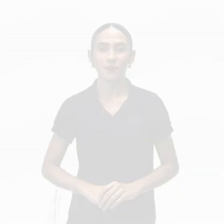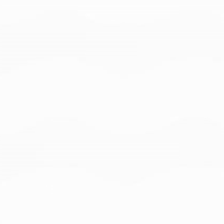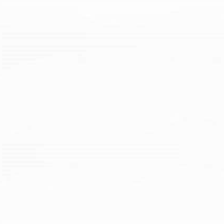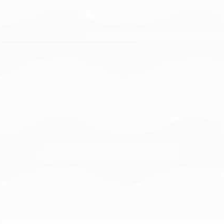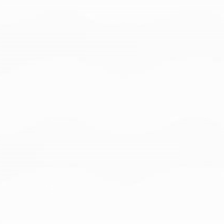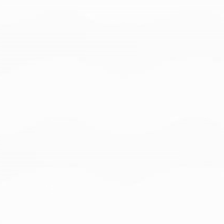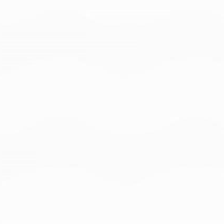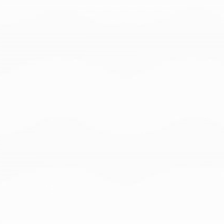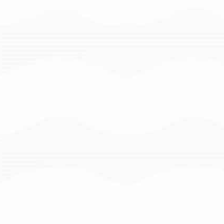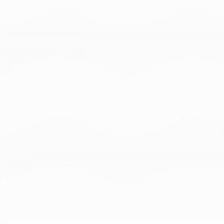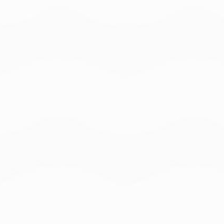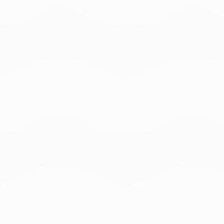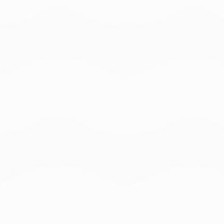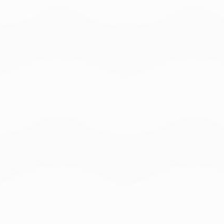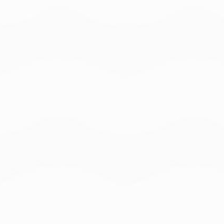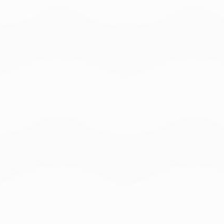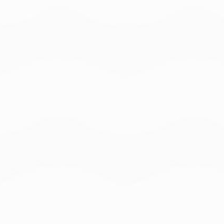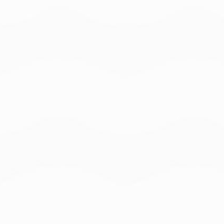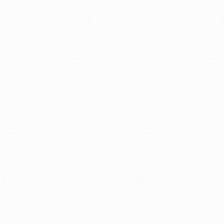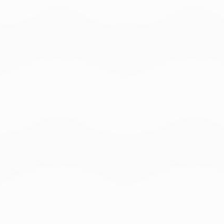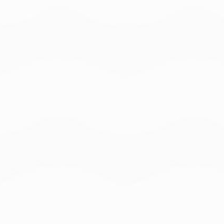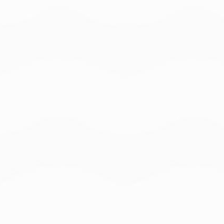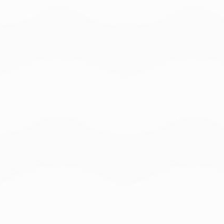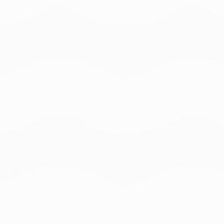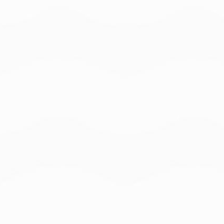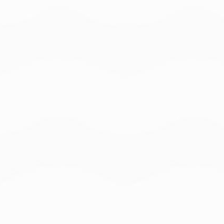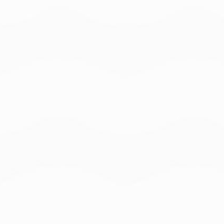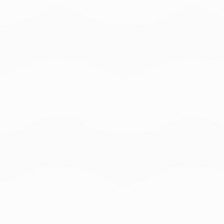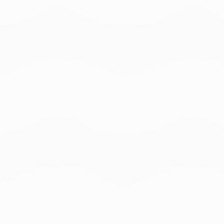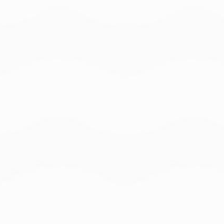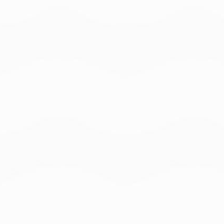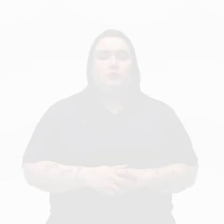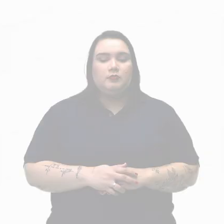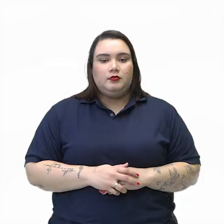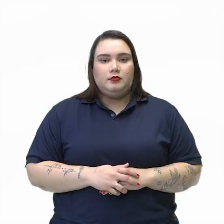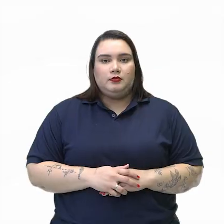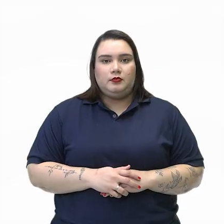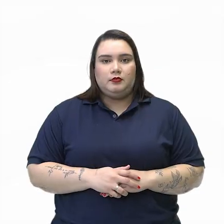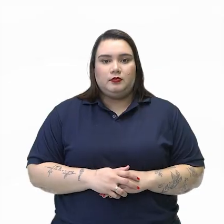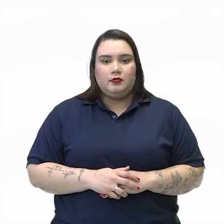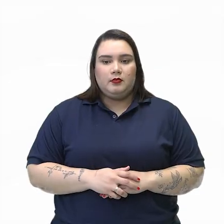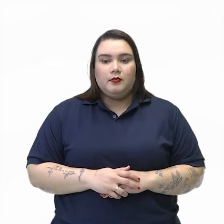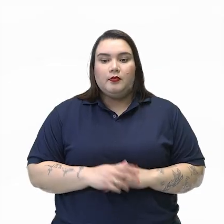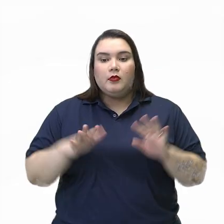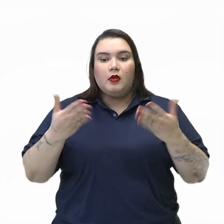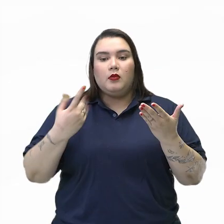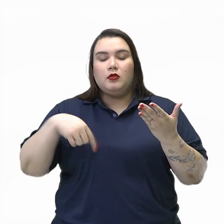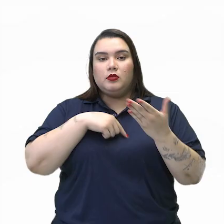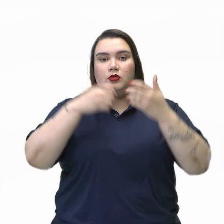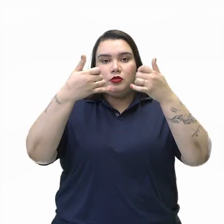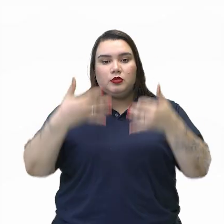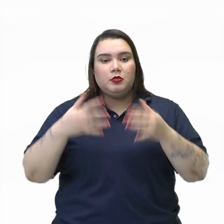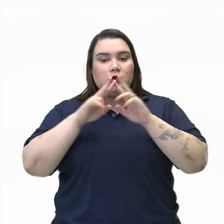leão, não precisa necessariamente ter um leão. Eu posso trazer ali o ícone,